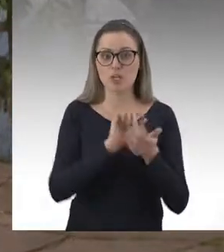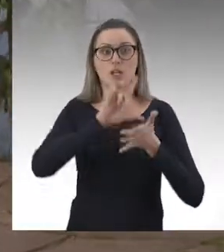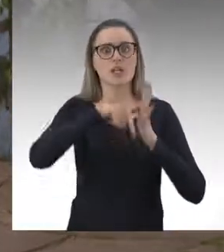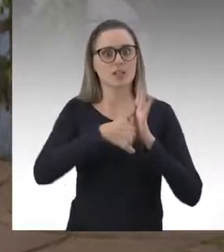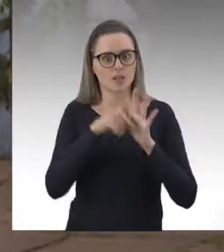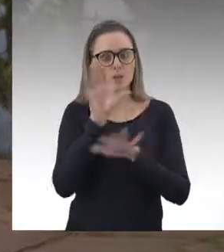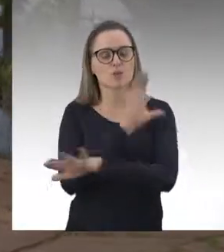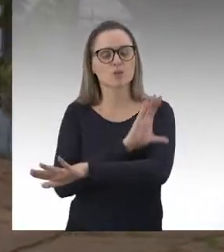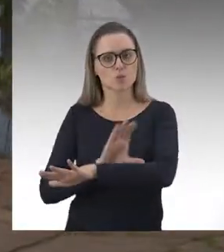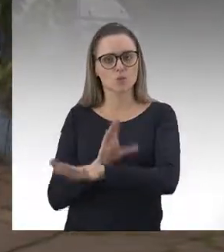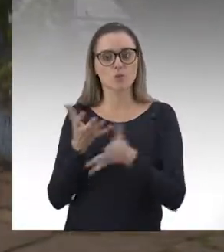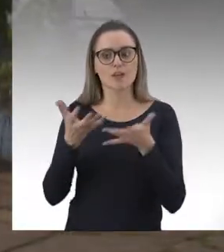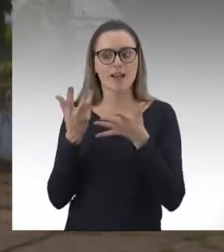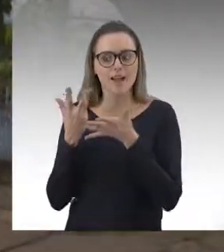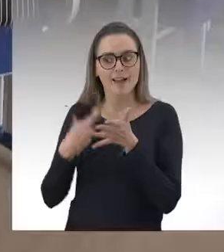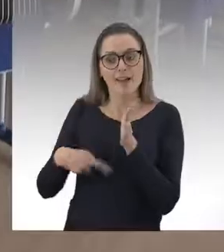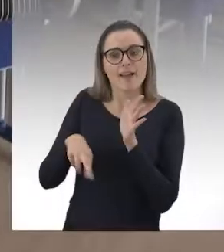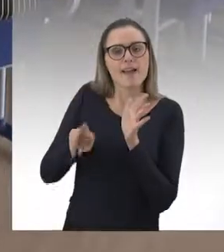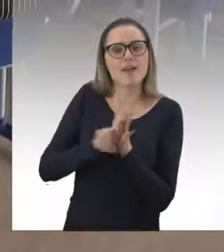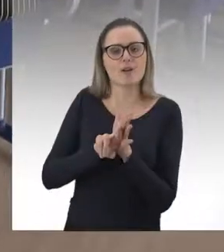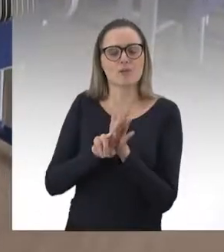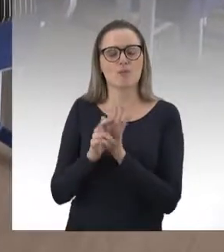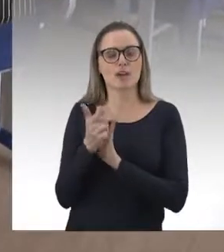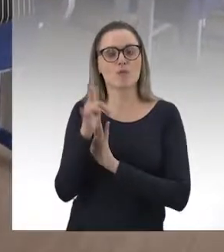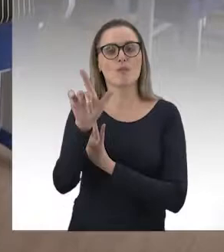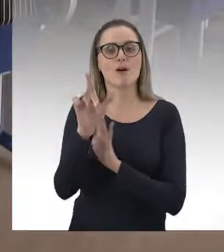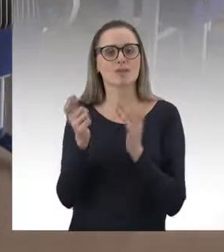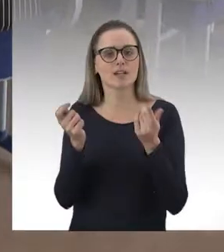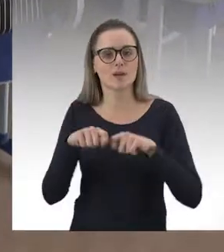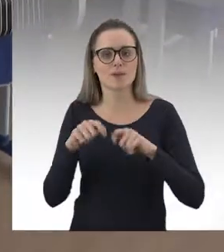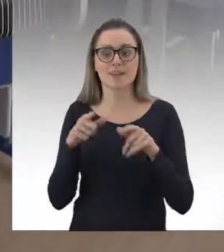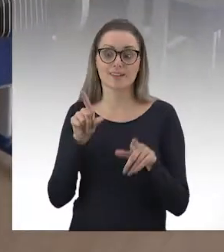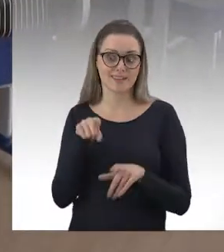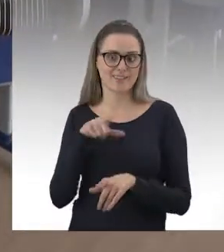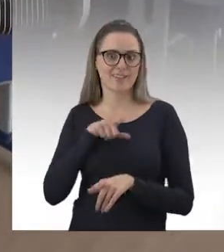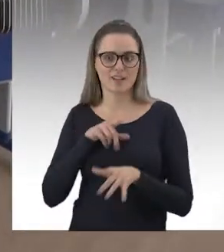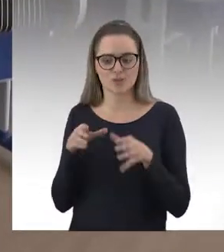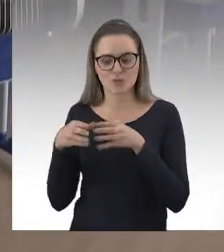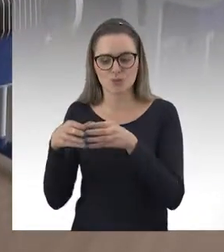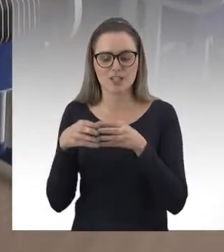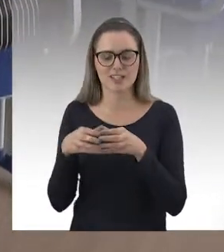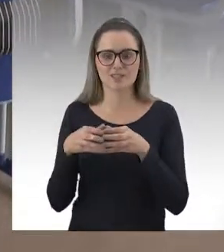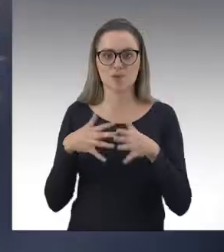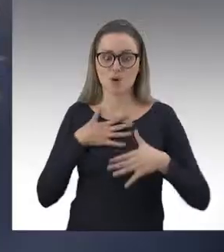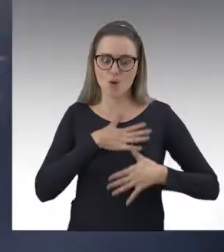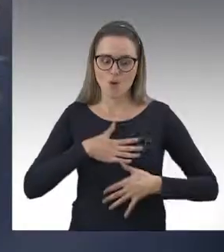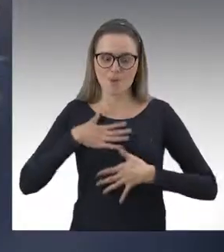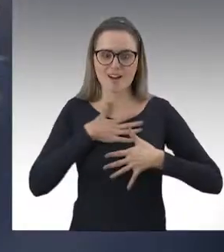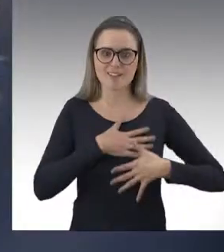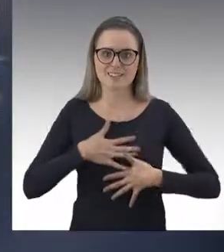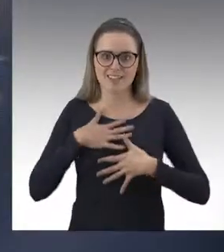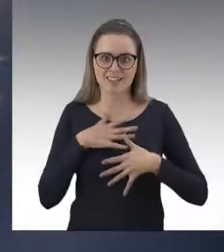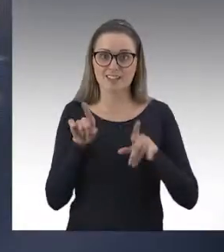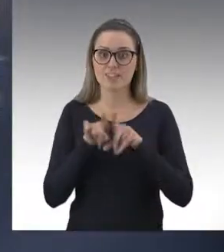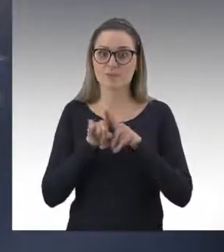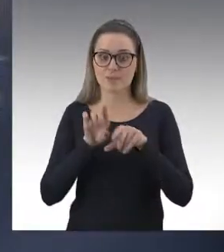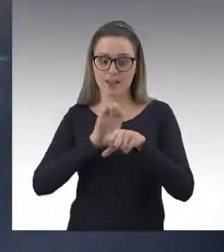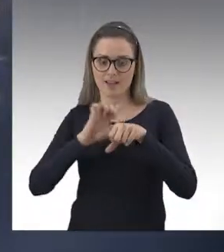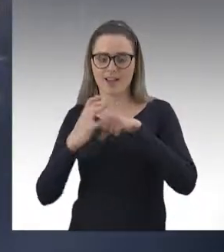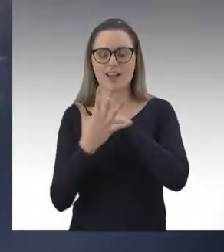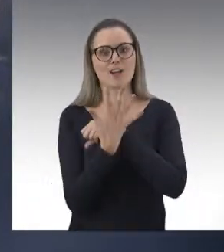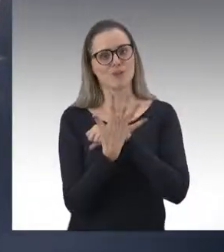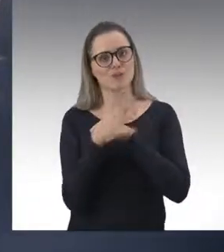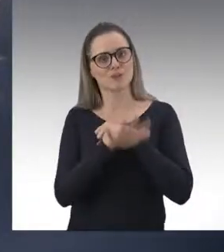do curso, a gente quer resgatar justamente uma outra possibilidade, que é o turismo, que é o estar bem, que é toda a questão ecológica, que